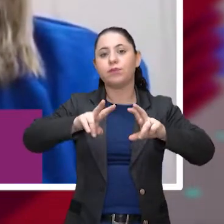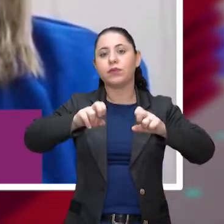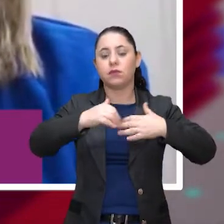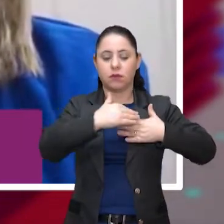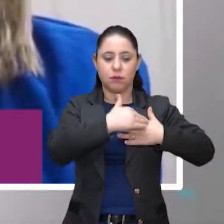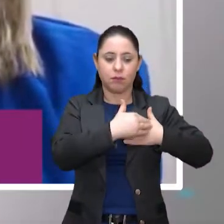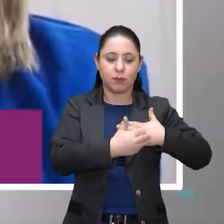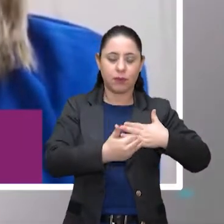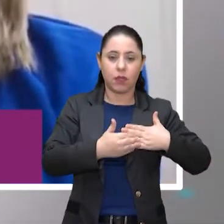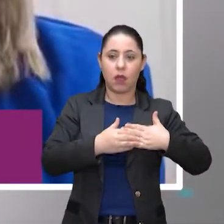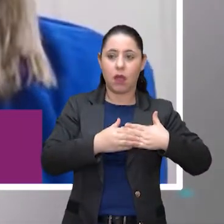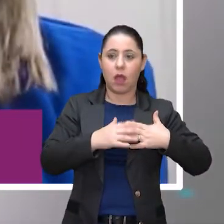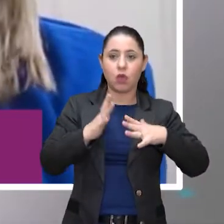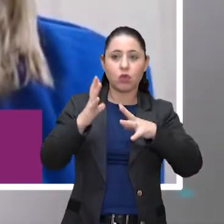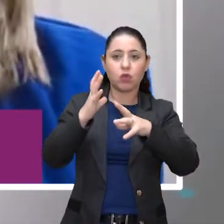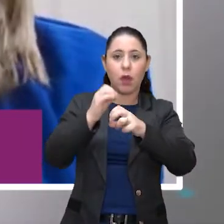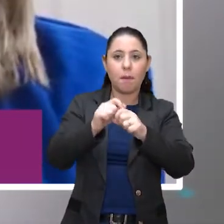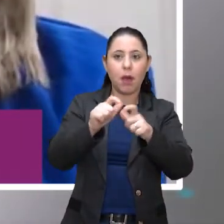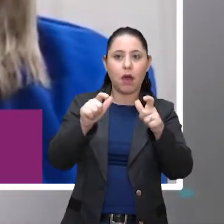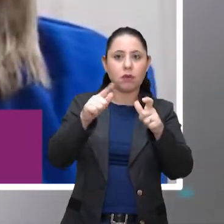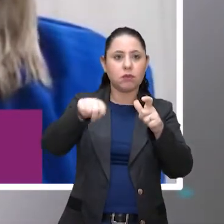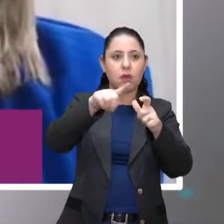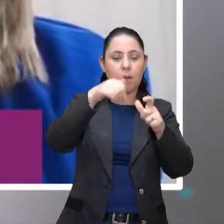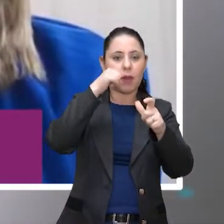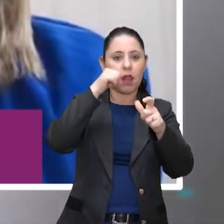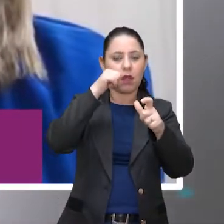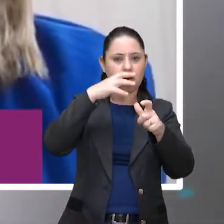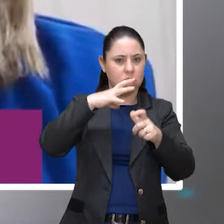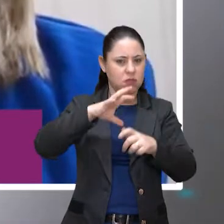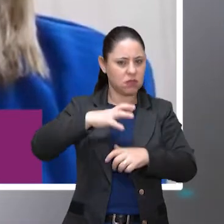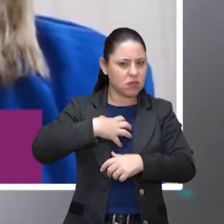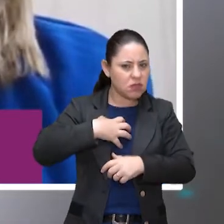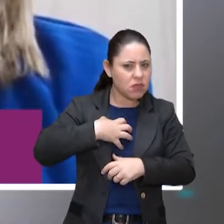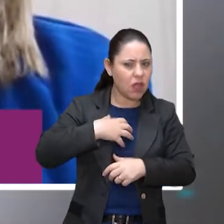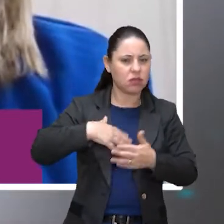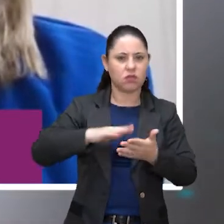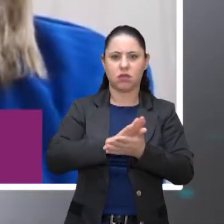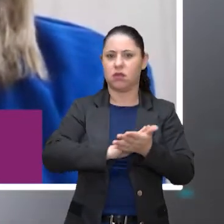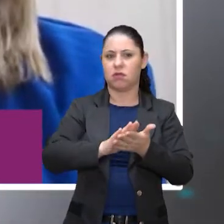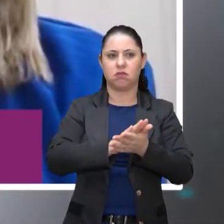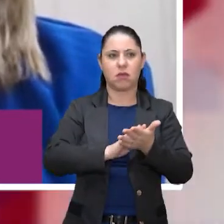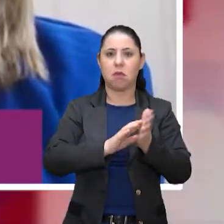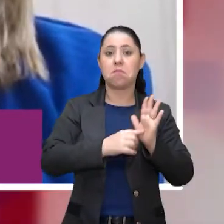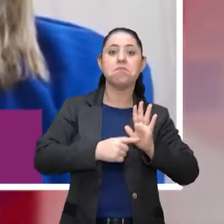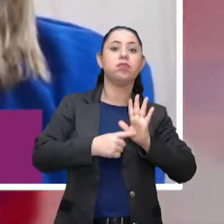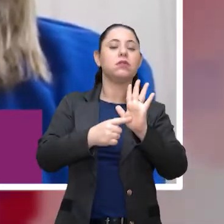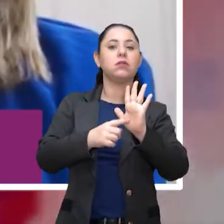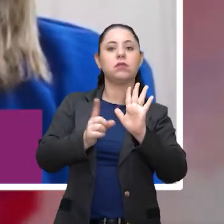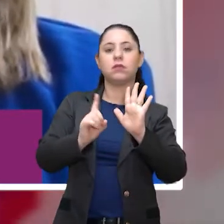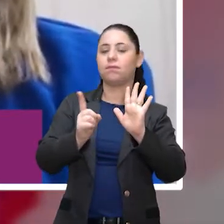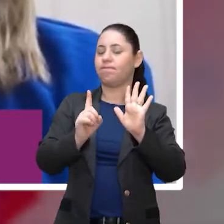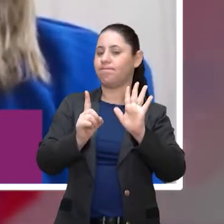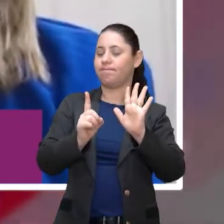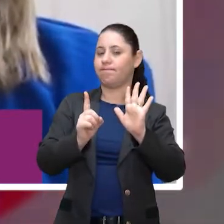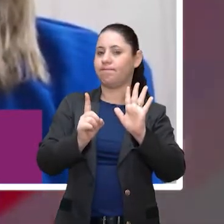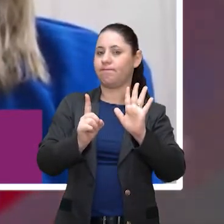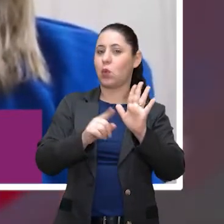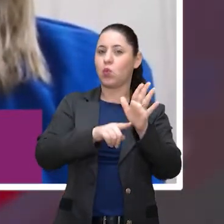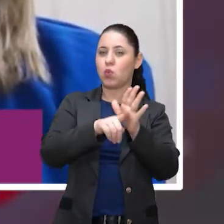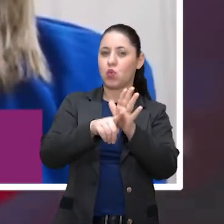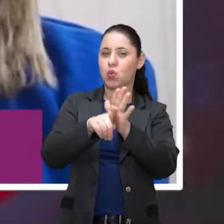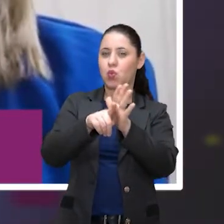é silencioso, ele não dá sinal nenhum, ele não se mostra. Os exames de rastreamento,